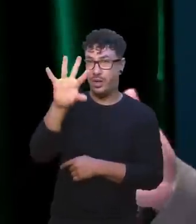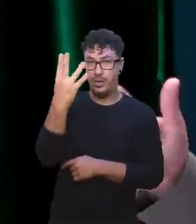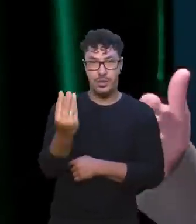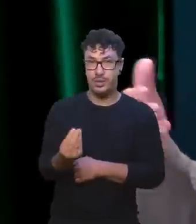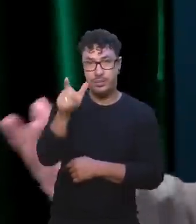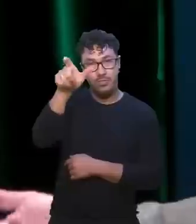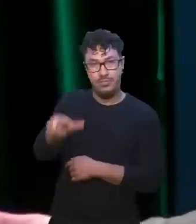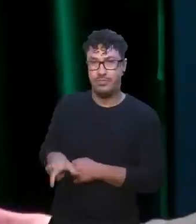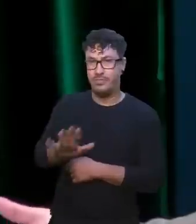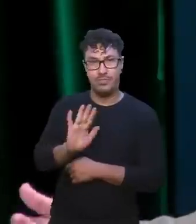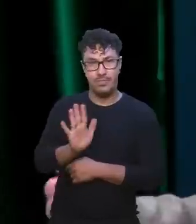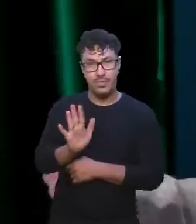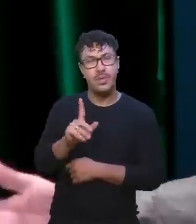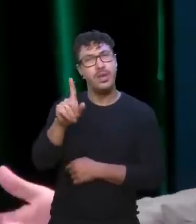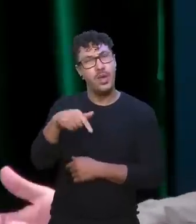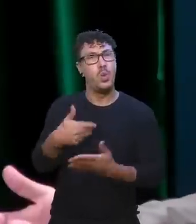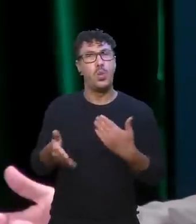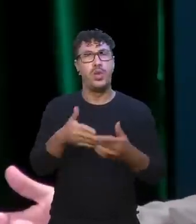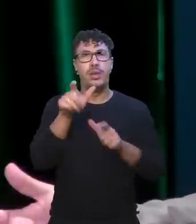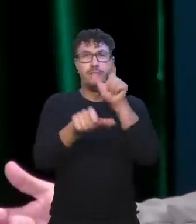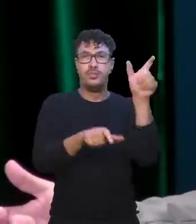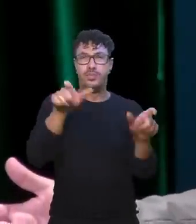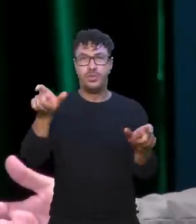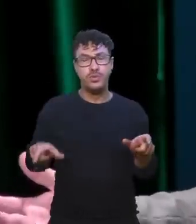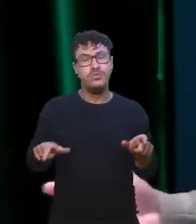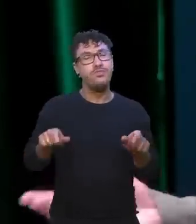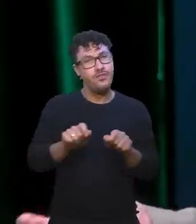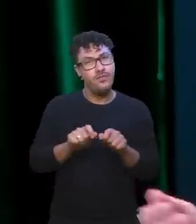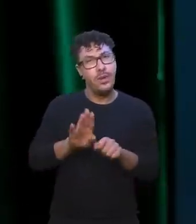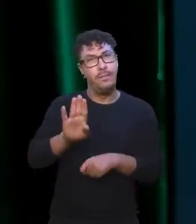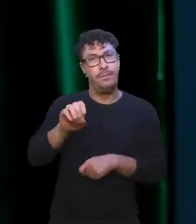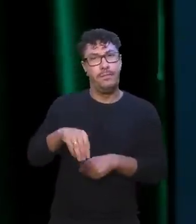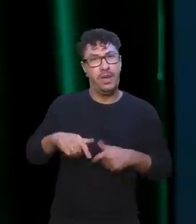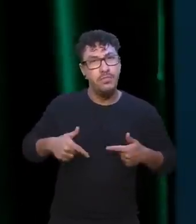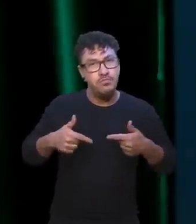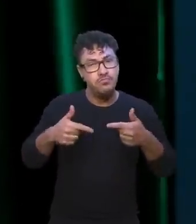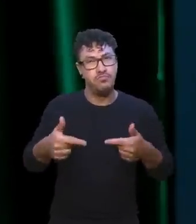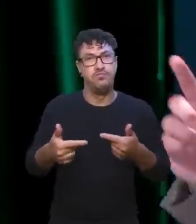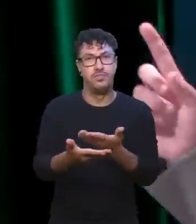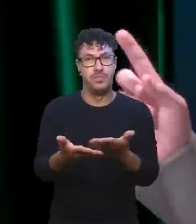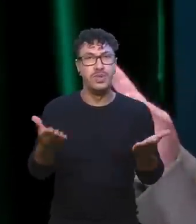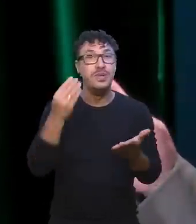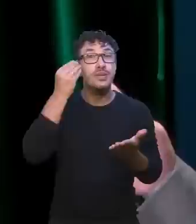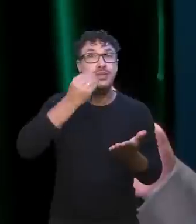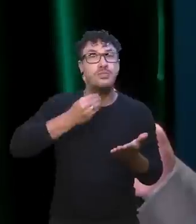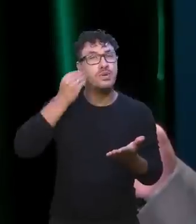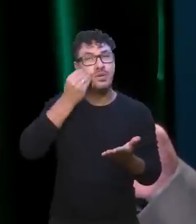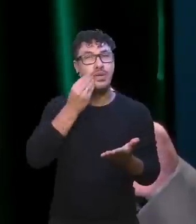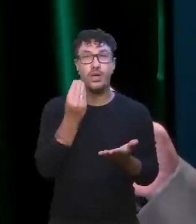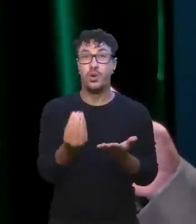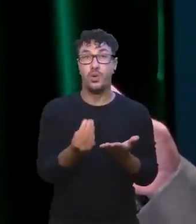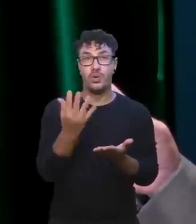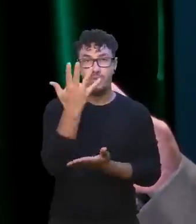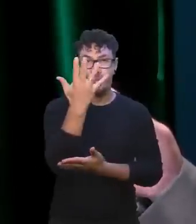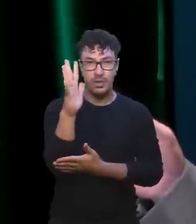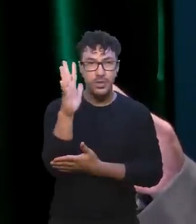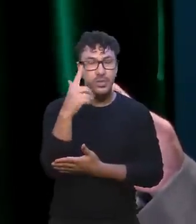momento, mas os homens de bem, as pessoas de bem. Então, vão experimentar a inclemência da